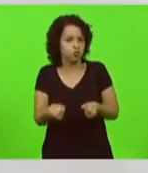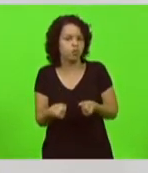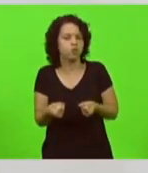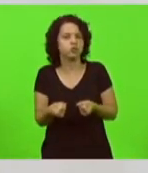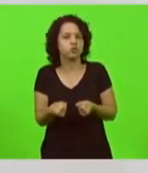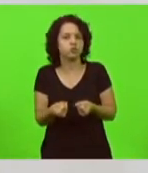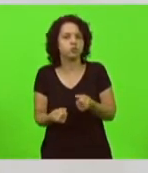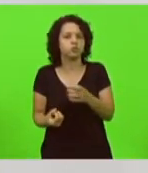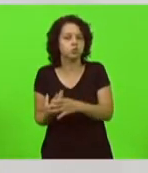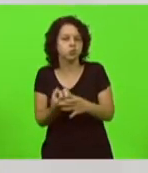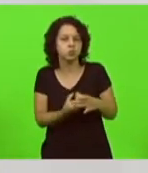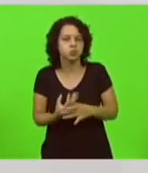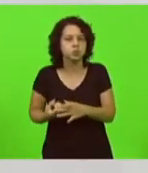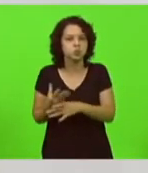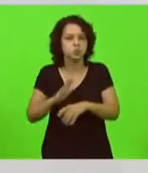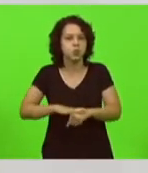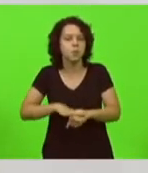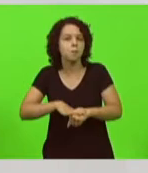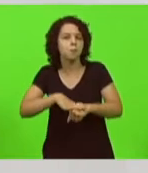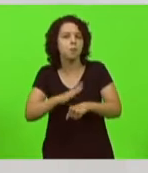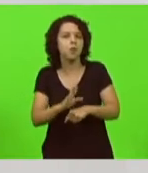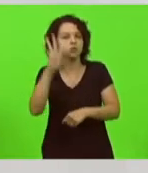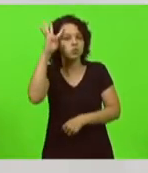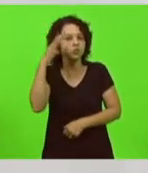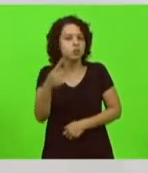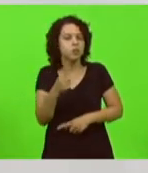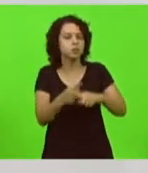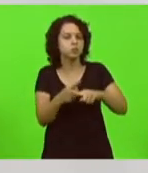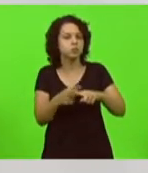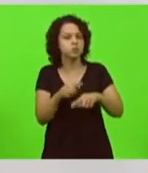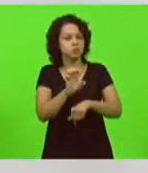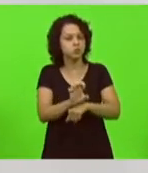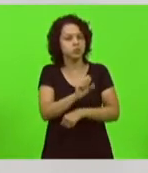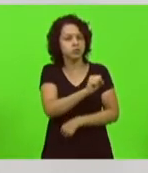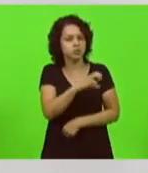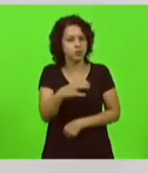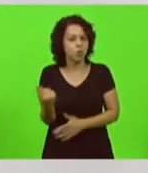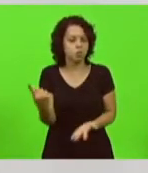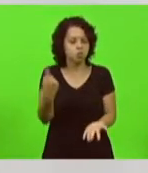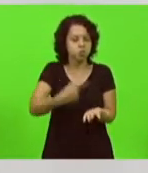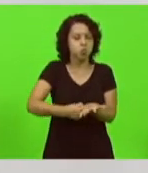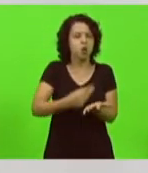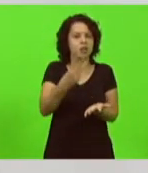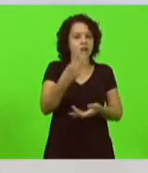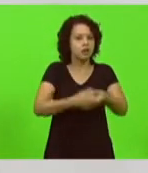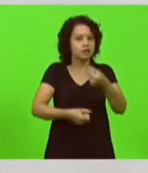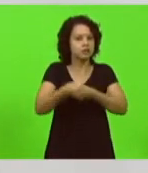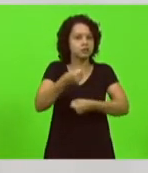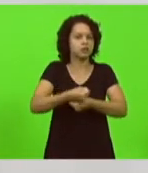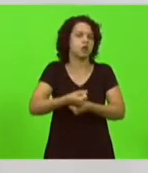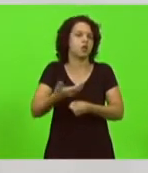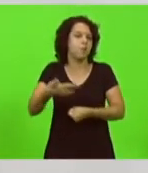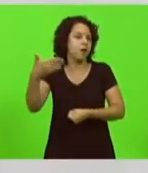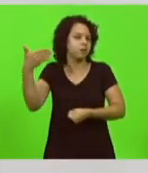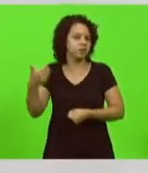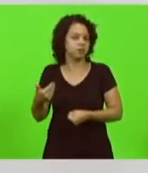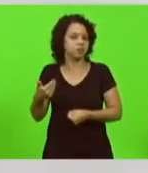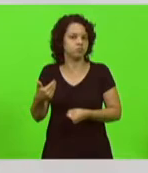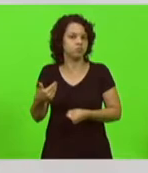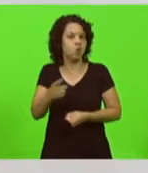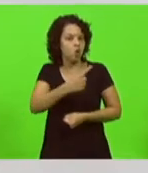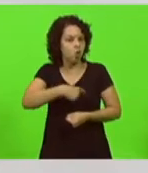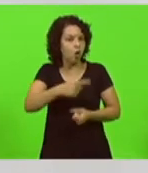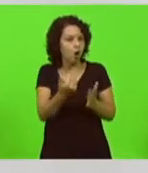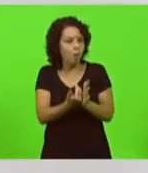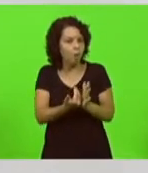resultado positivo para Santa Catarina, com o qual nos comprometemos 3 anos atrás, aumentar a capacidade de pagamento